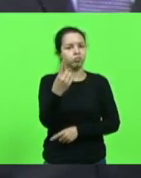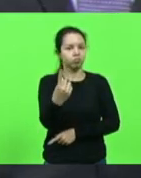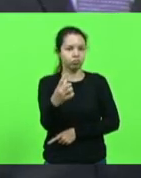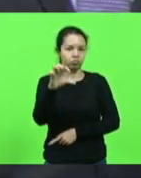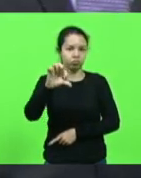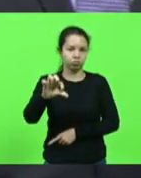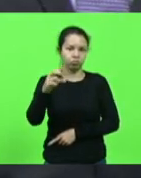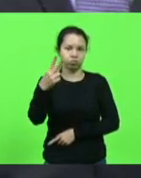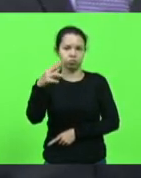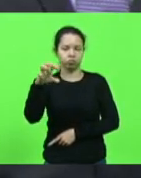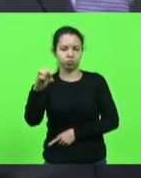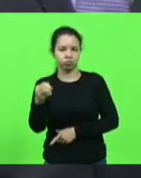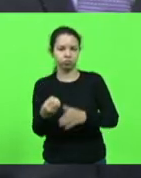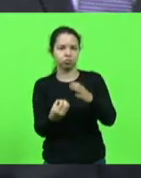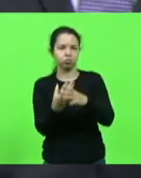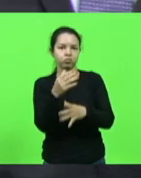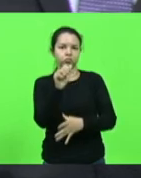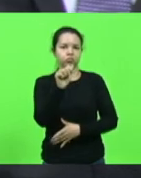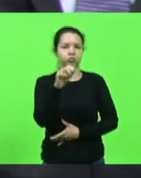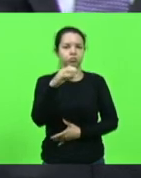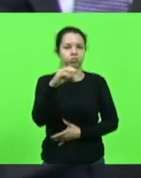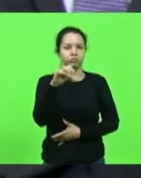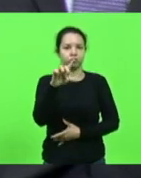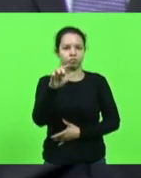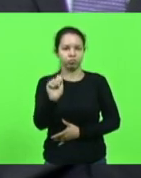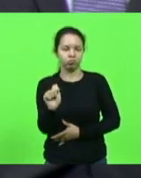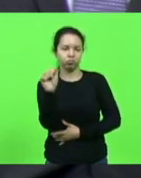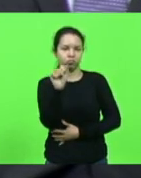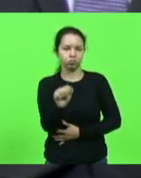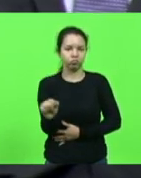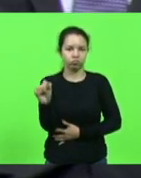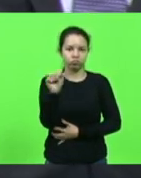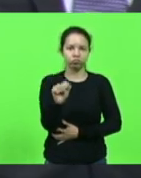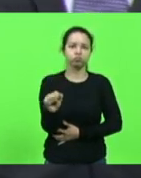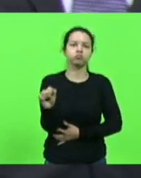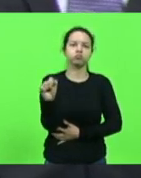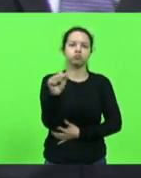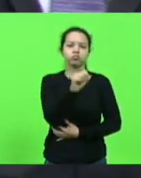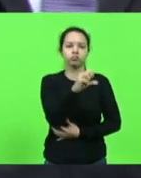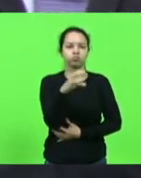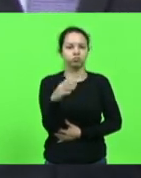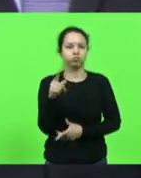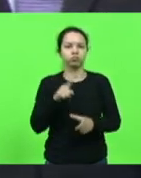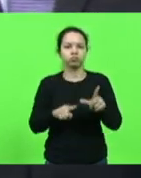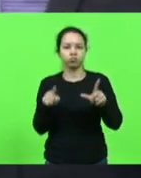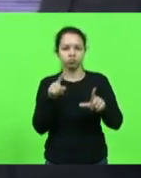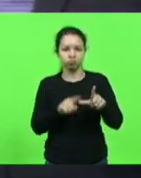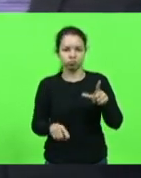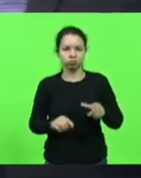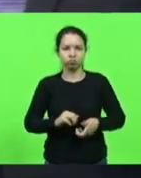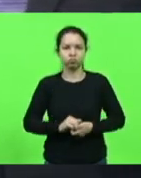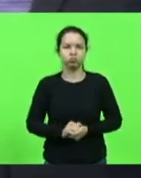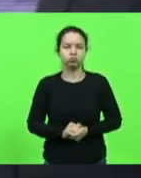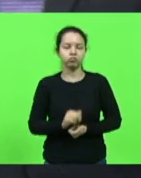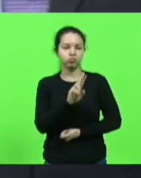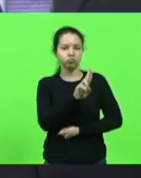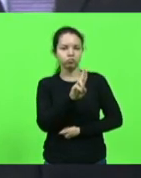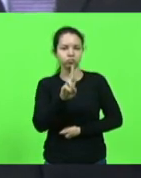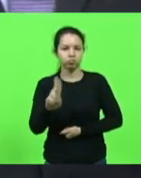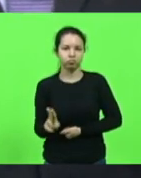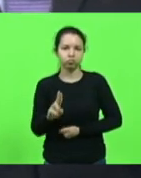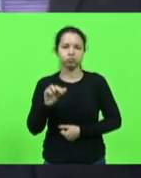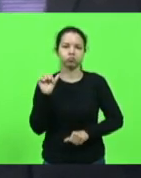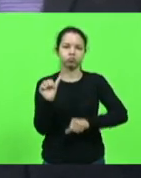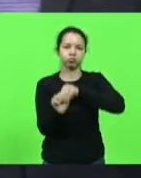ACL, então denominada Sociedade Catarinense de Letras. Mais tarde, o nome Sociedade